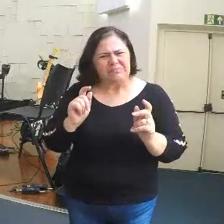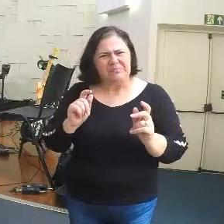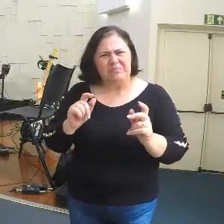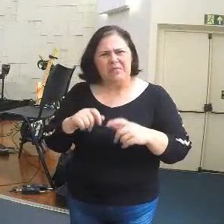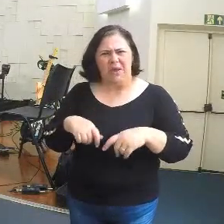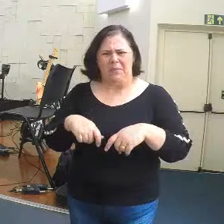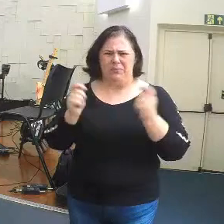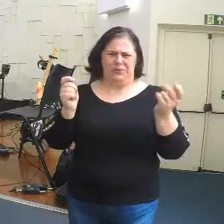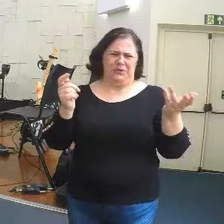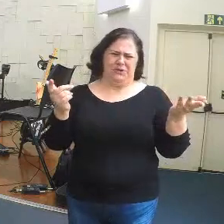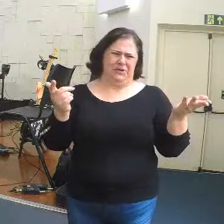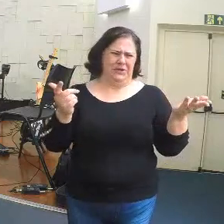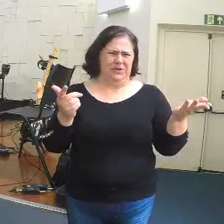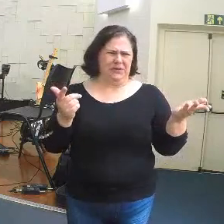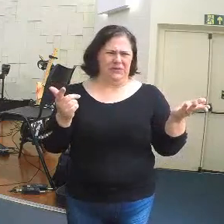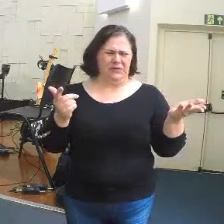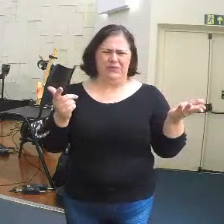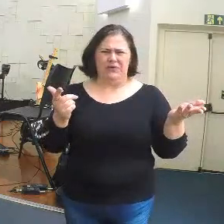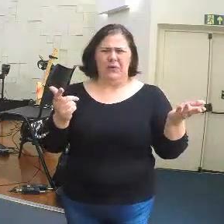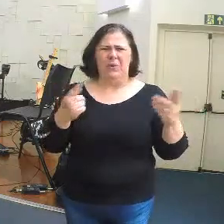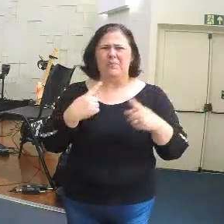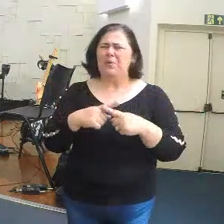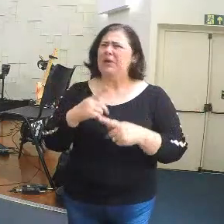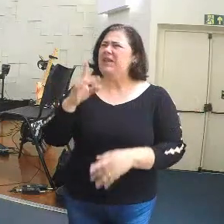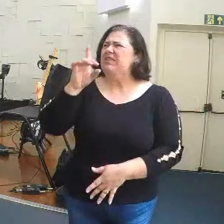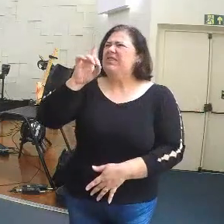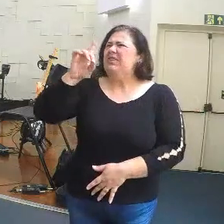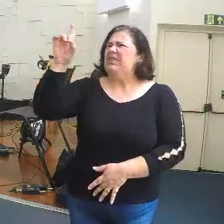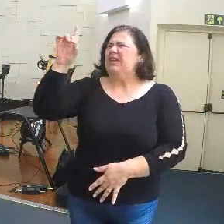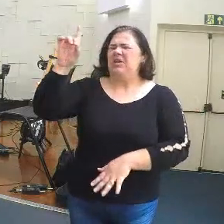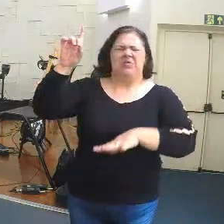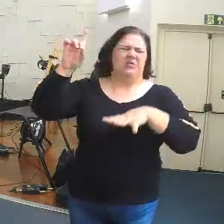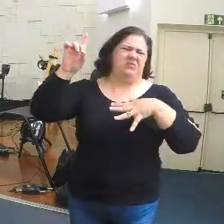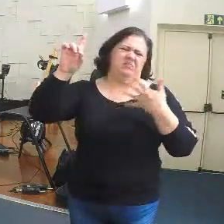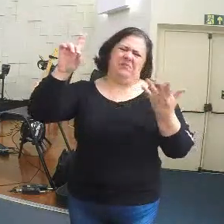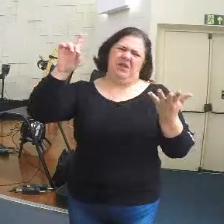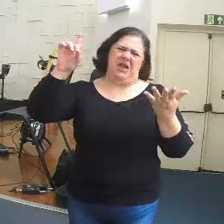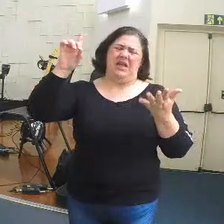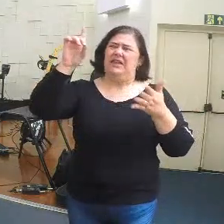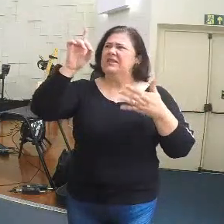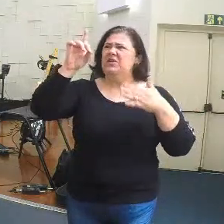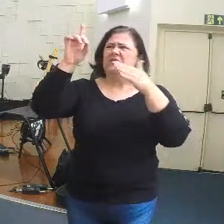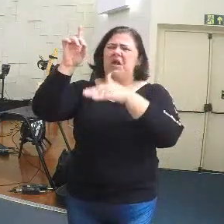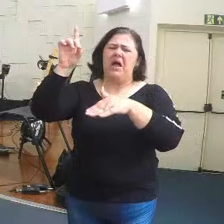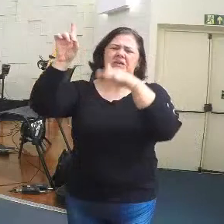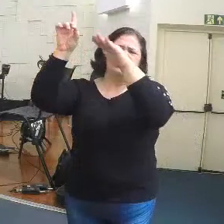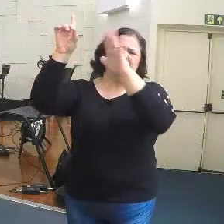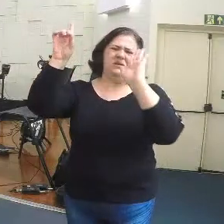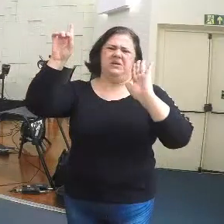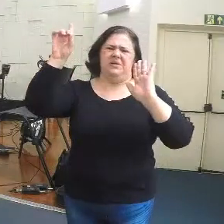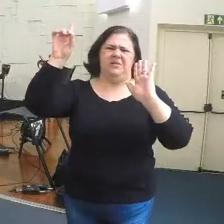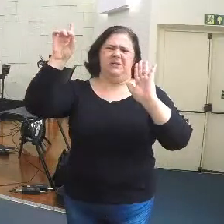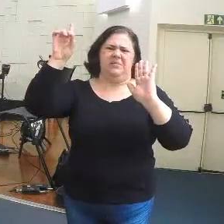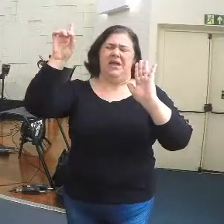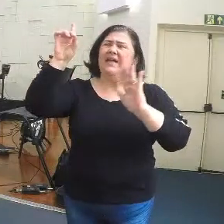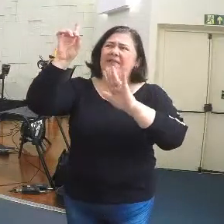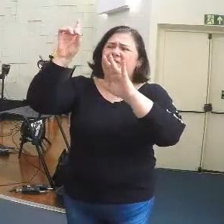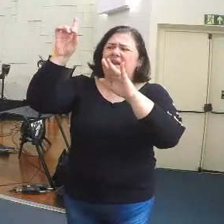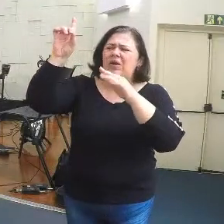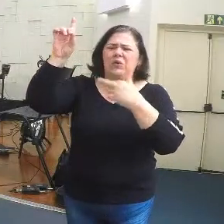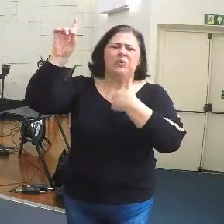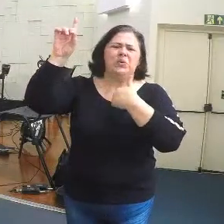havido a encarnação. Não é possível, porque Deus é supremo, Deus é altíssimo. Então, Deus não